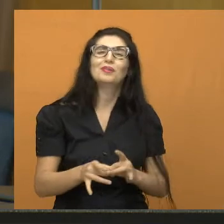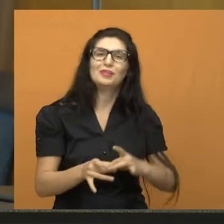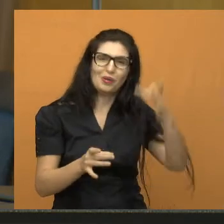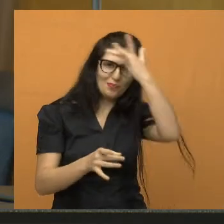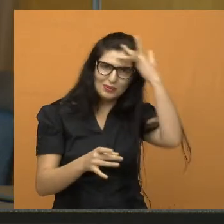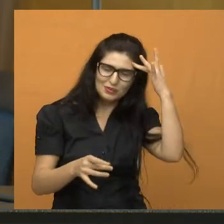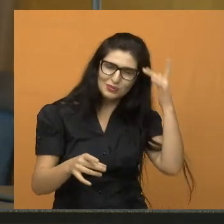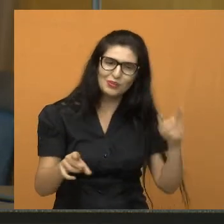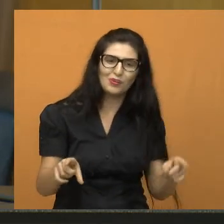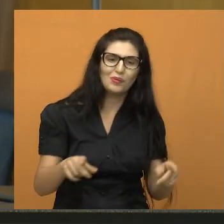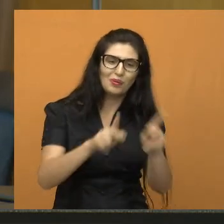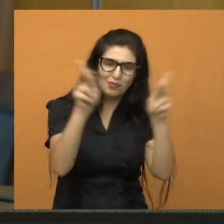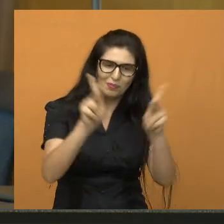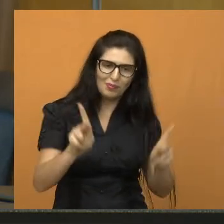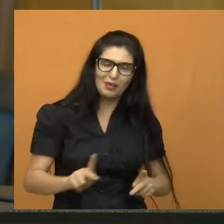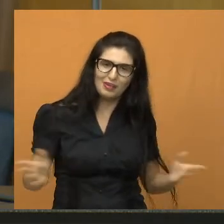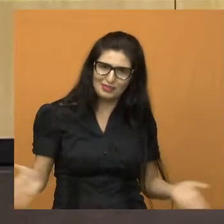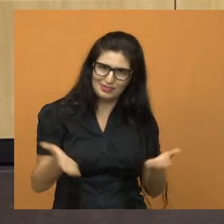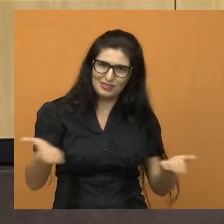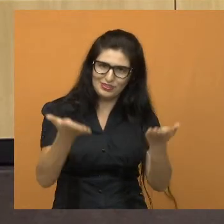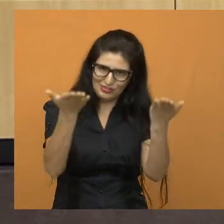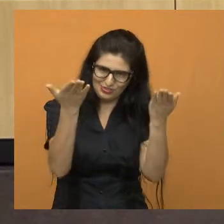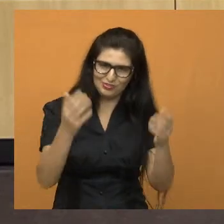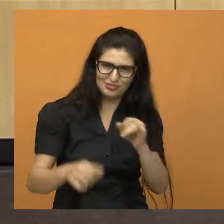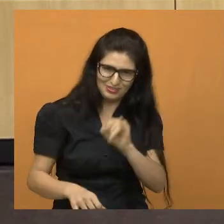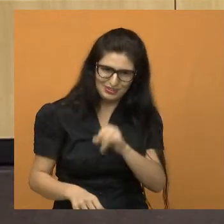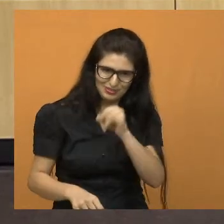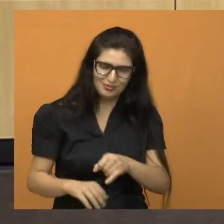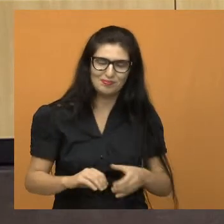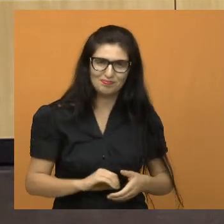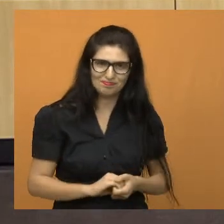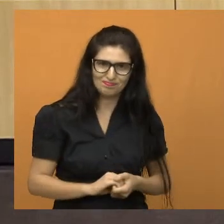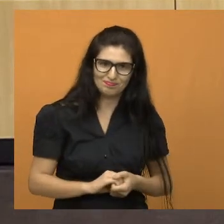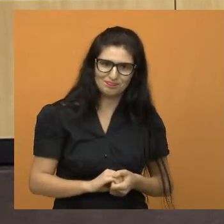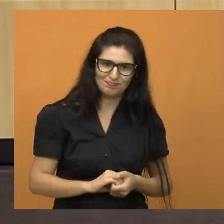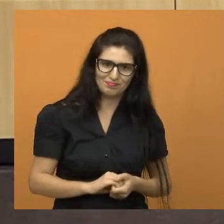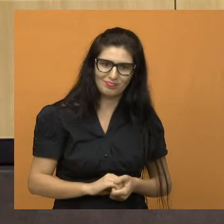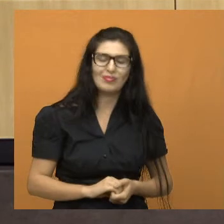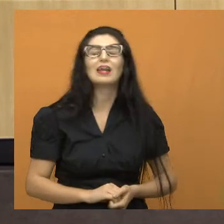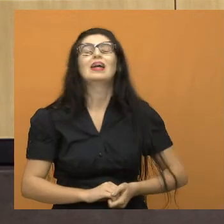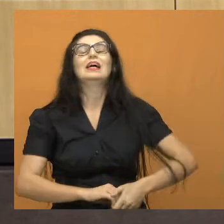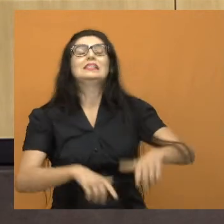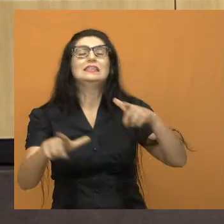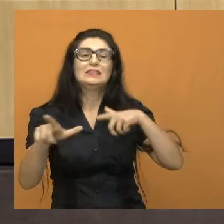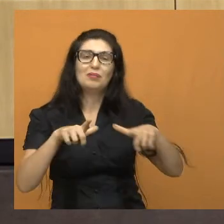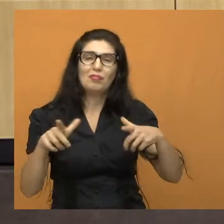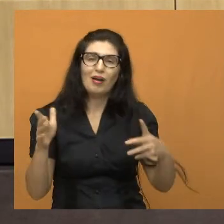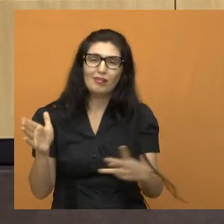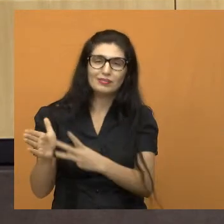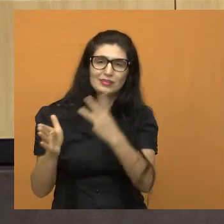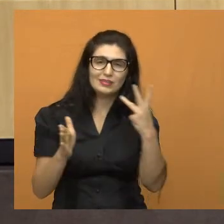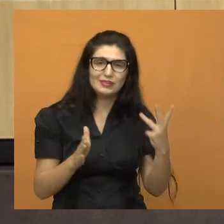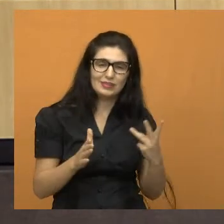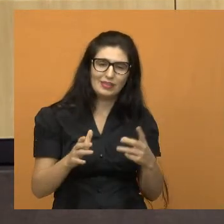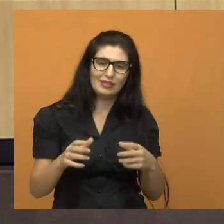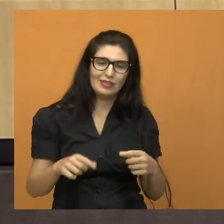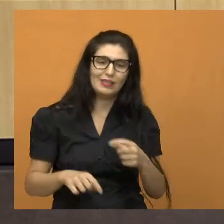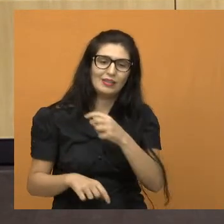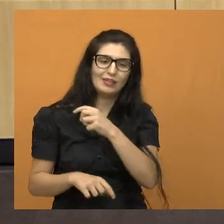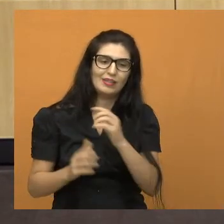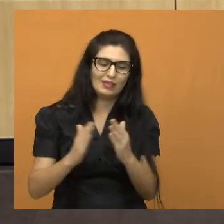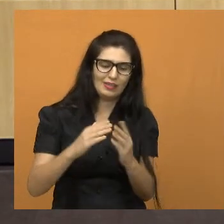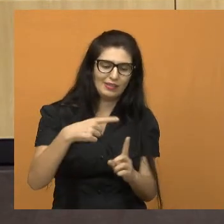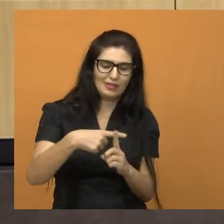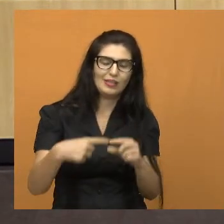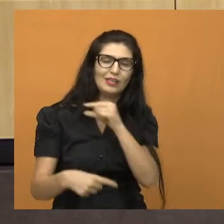públicos também. Eu já estou na terceira paróquia de Jacareí, porque fui pároco